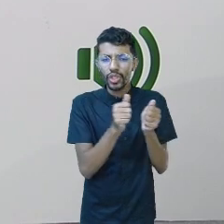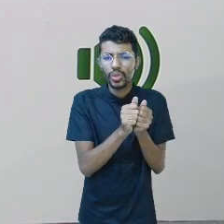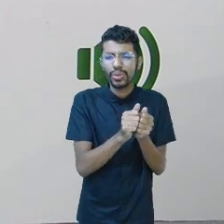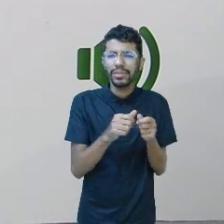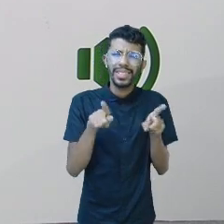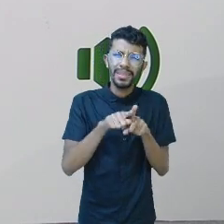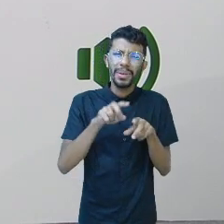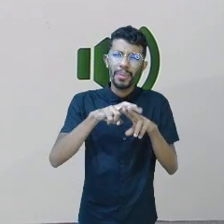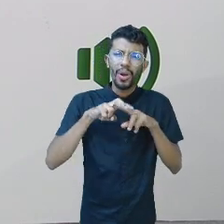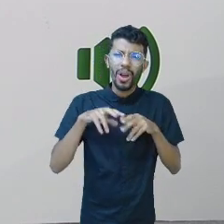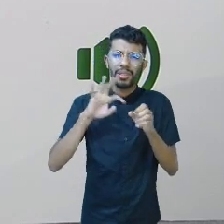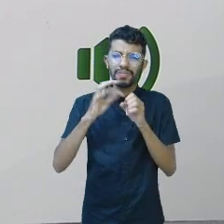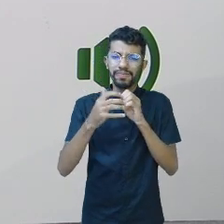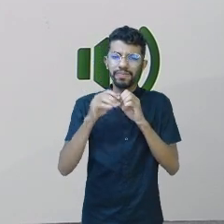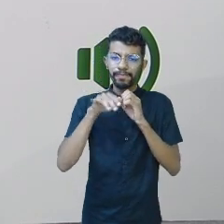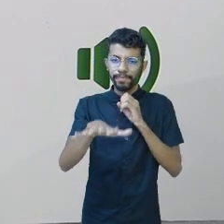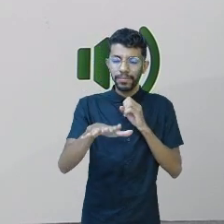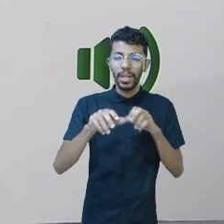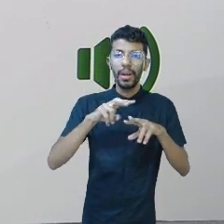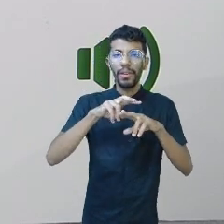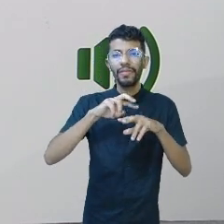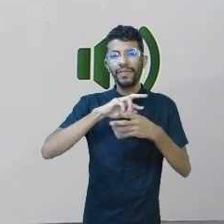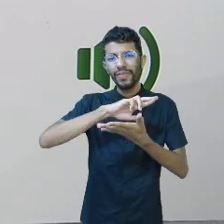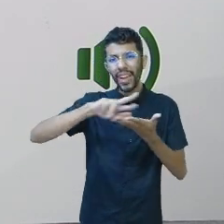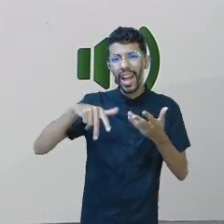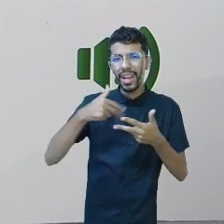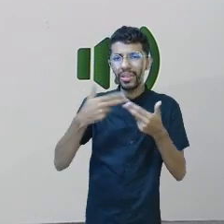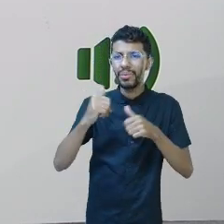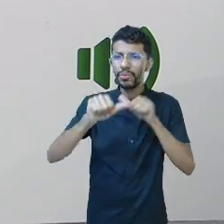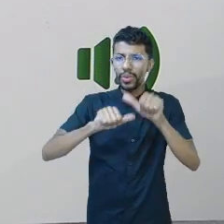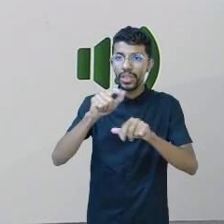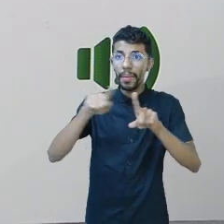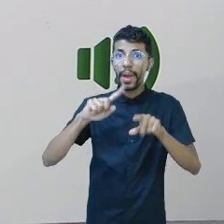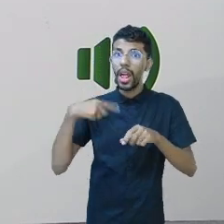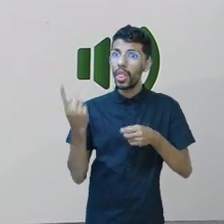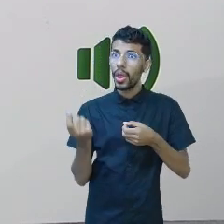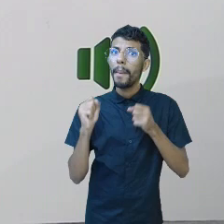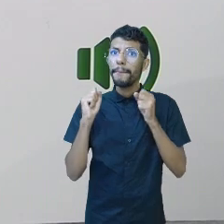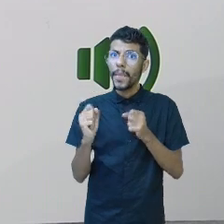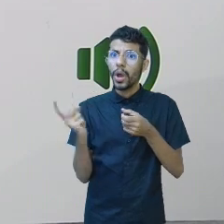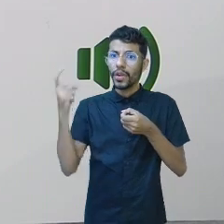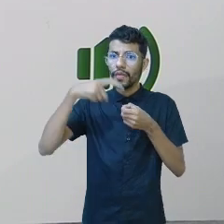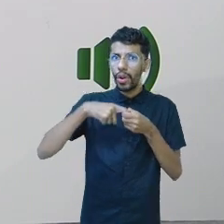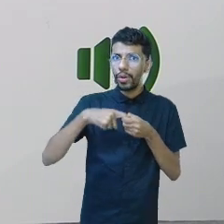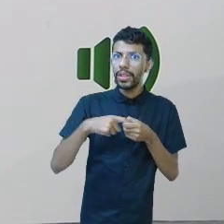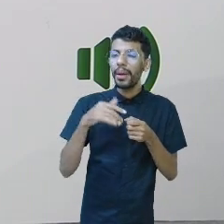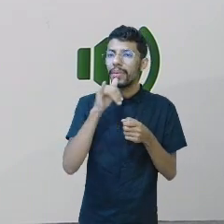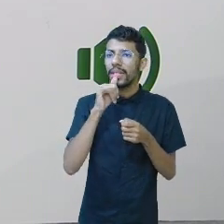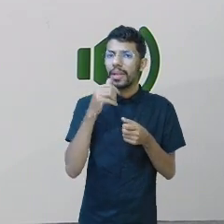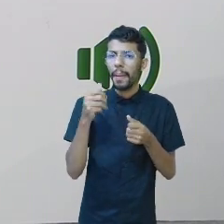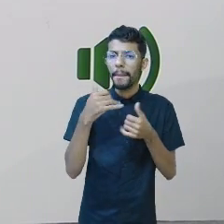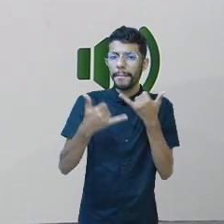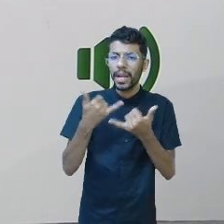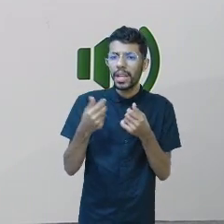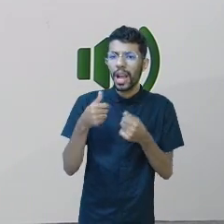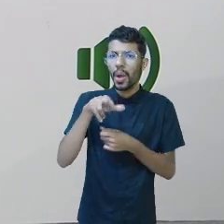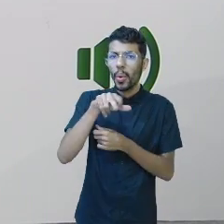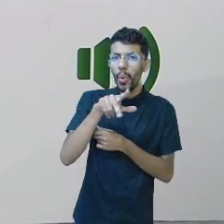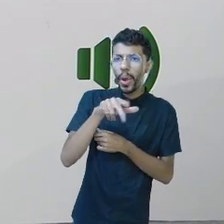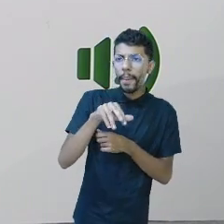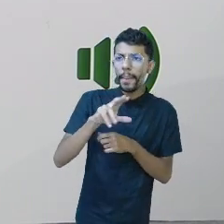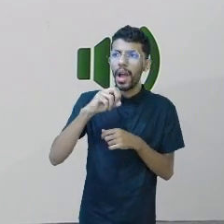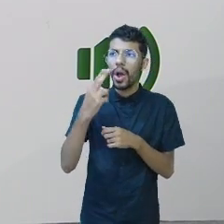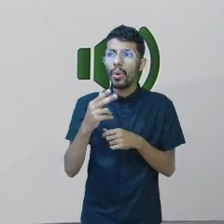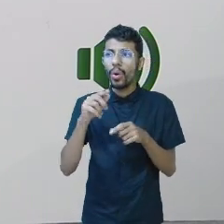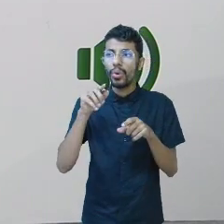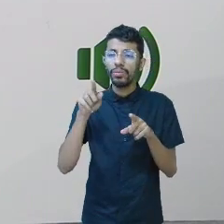causa da pandemia, muita coisa mudou. Mas a gente pode retomar isso, brincando com nossos irmãos. Se você não tem irmão, de repente,